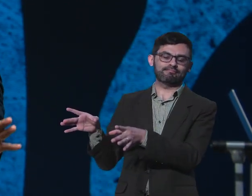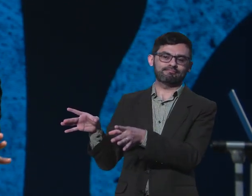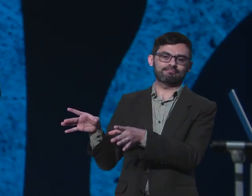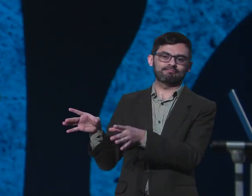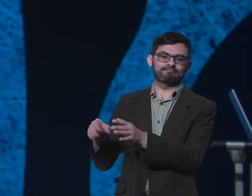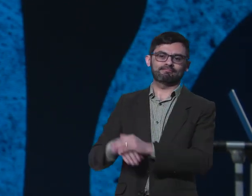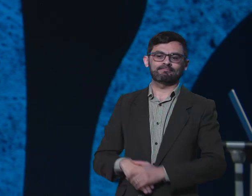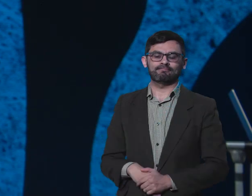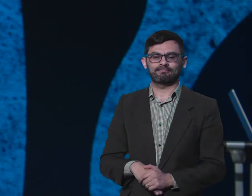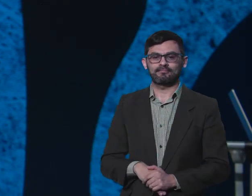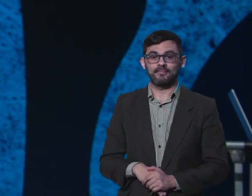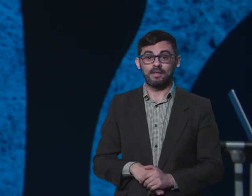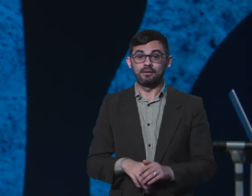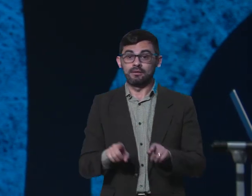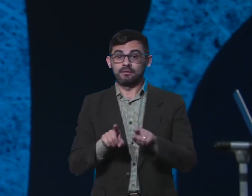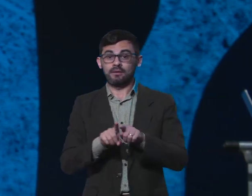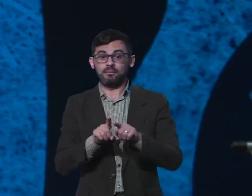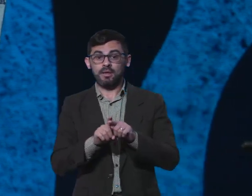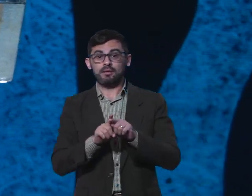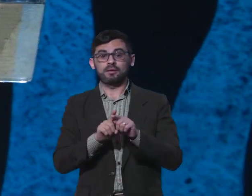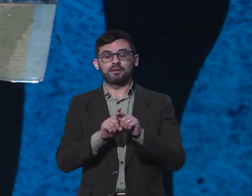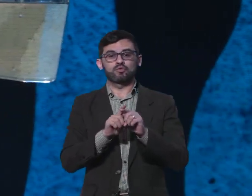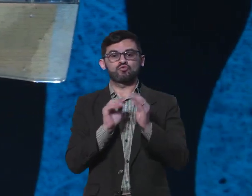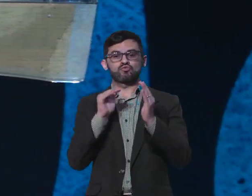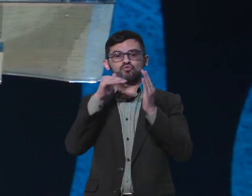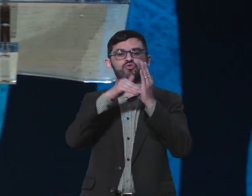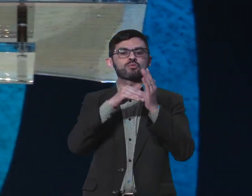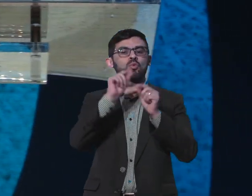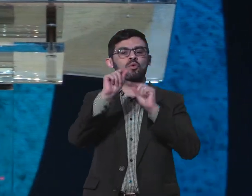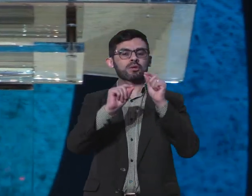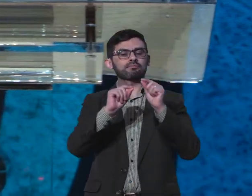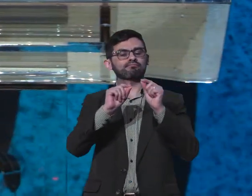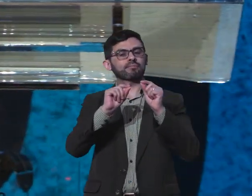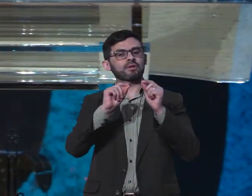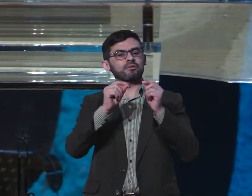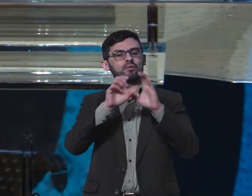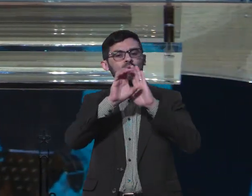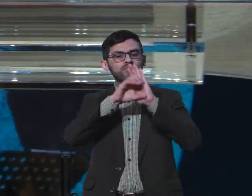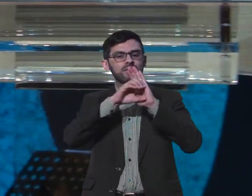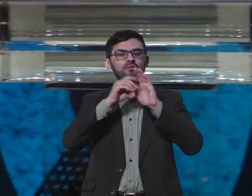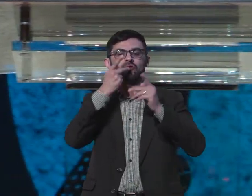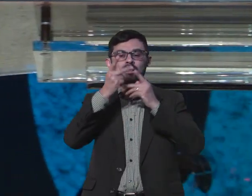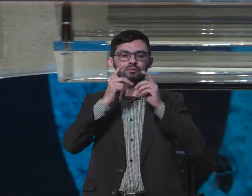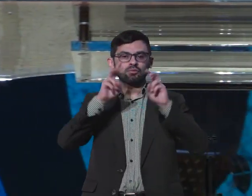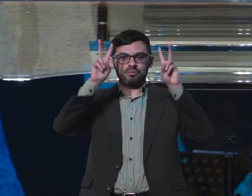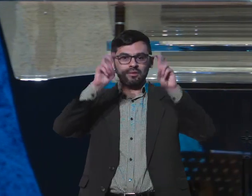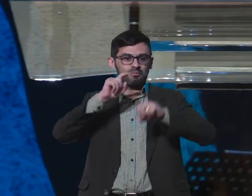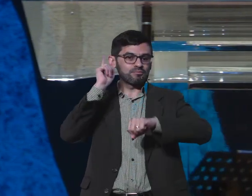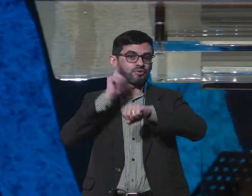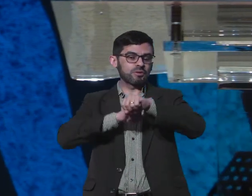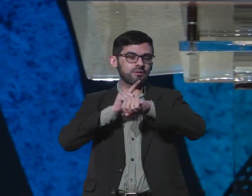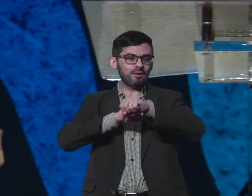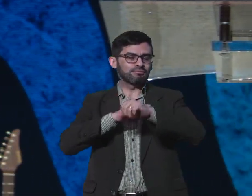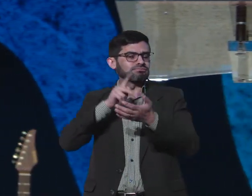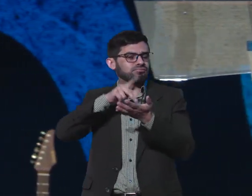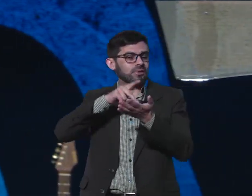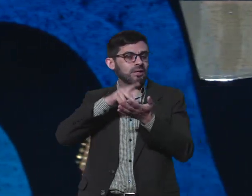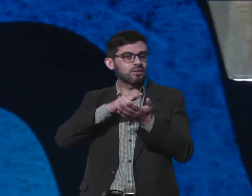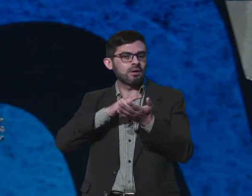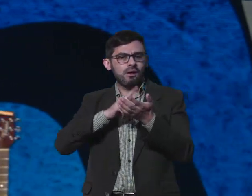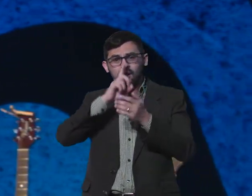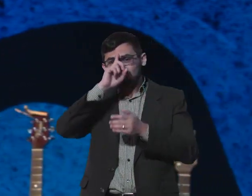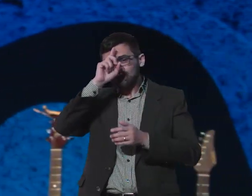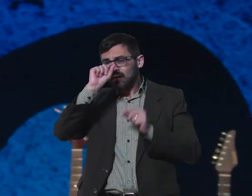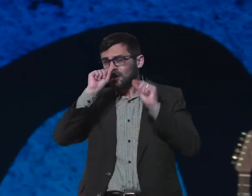Último conceito, a última ideia que a Bíblia traz sobre tempo é muito curiosa, porque essa